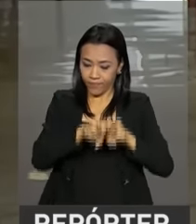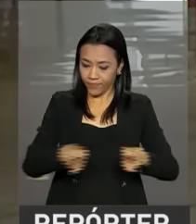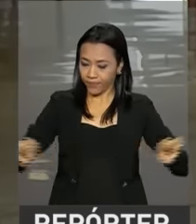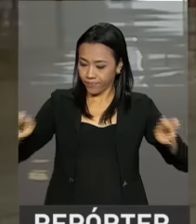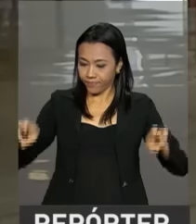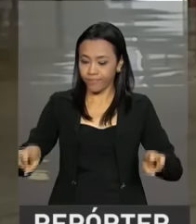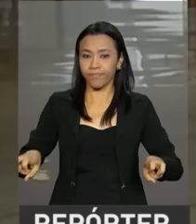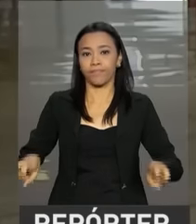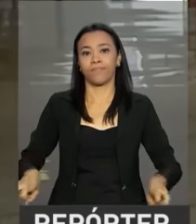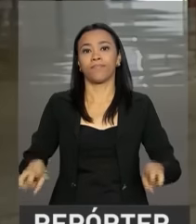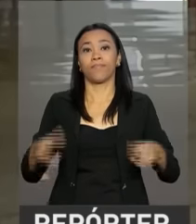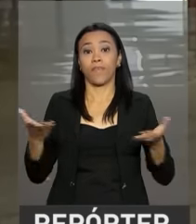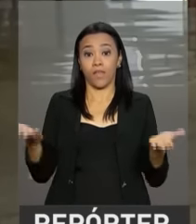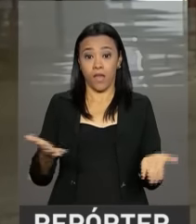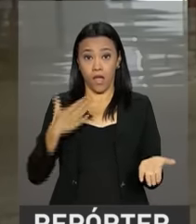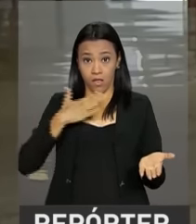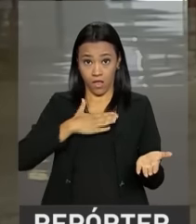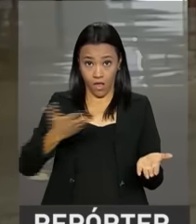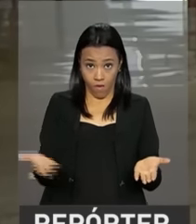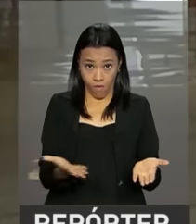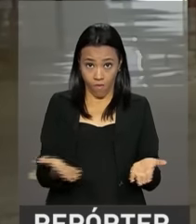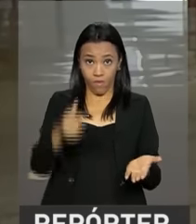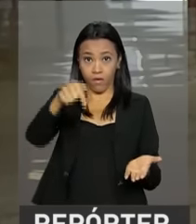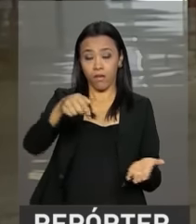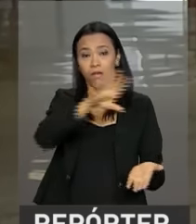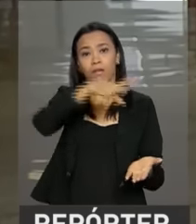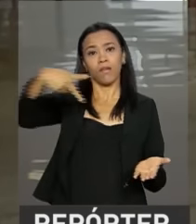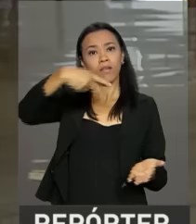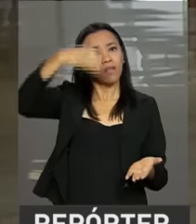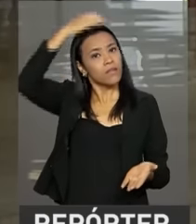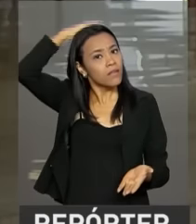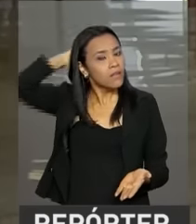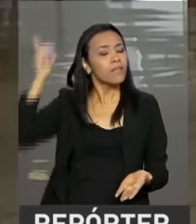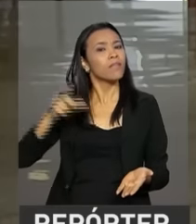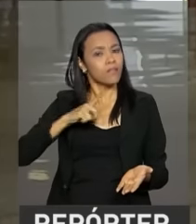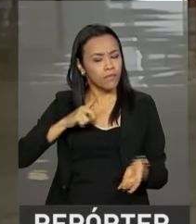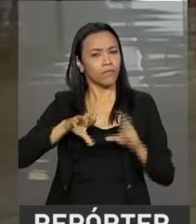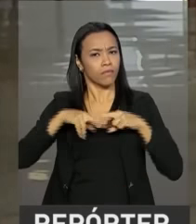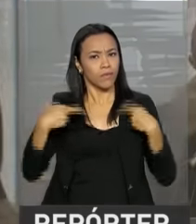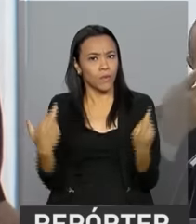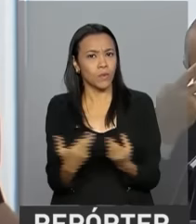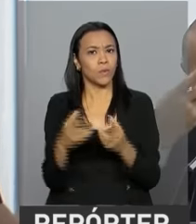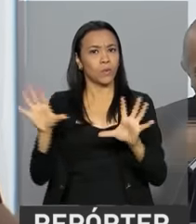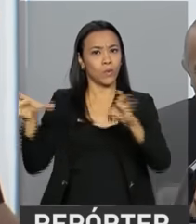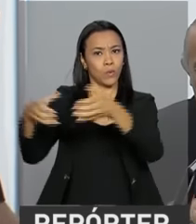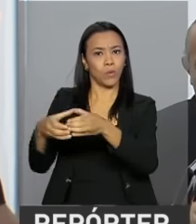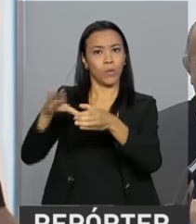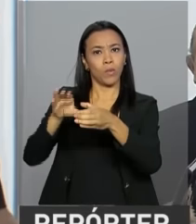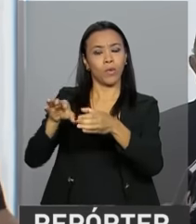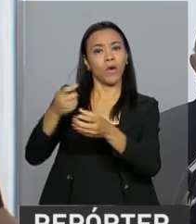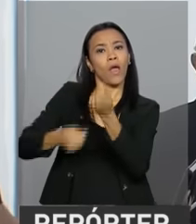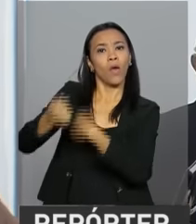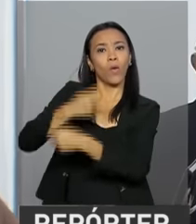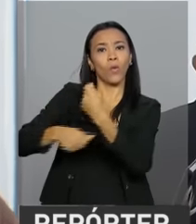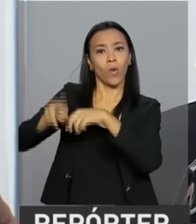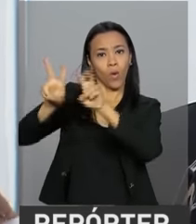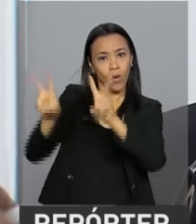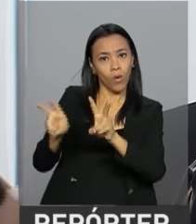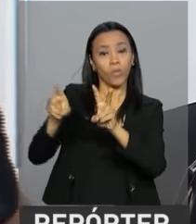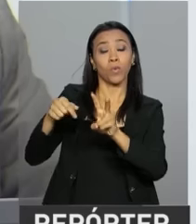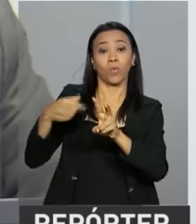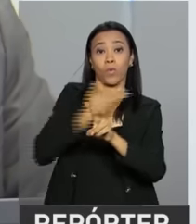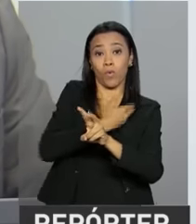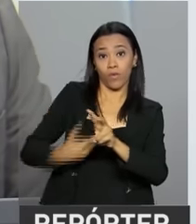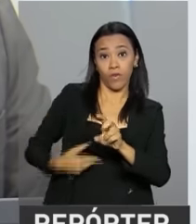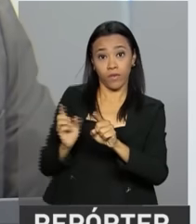e neste momento aqui no Palácio do Planalto o presidente Michel Temer está reunido com a equipe econômica do governo participam da reunião